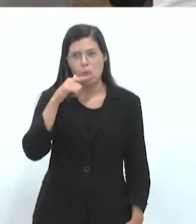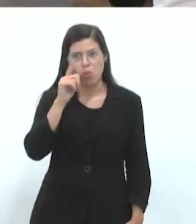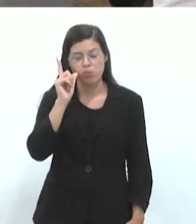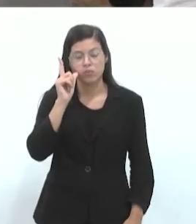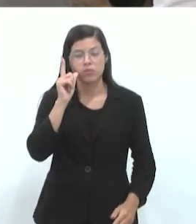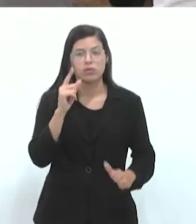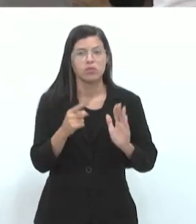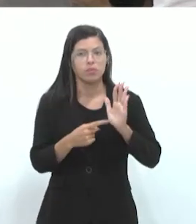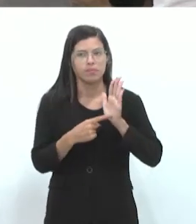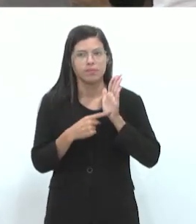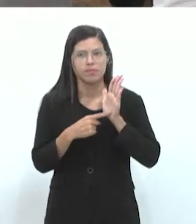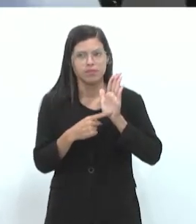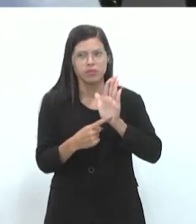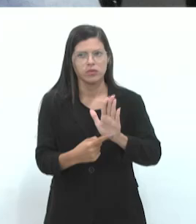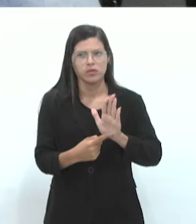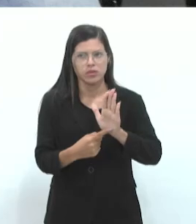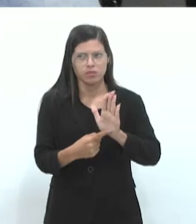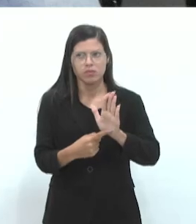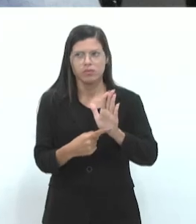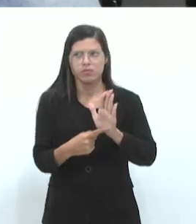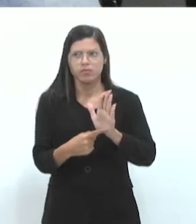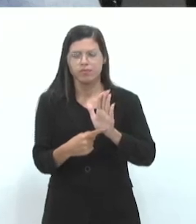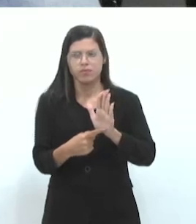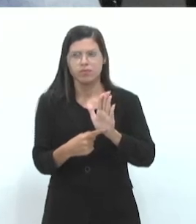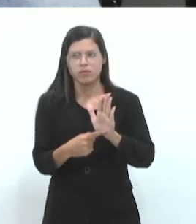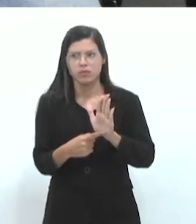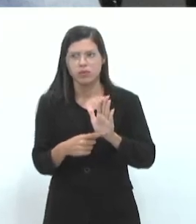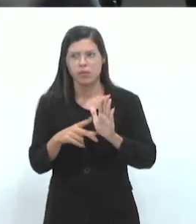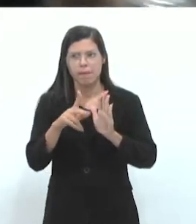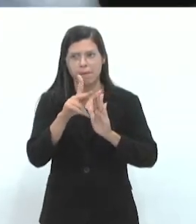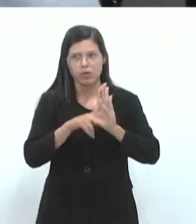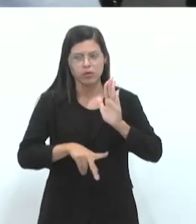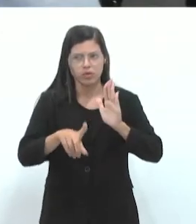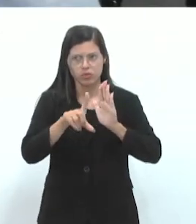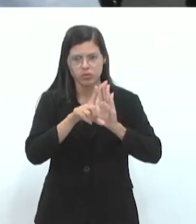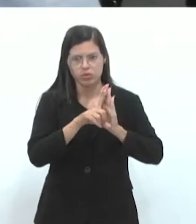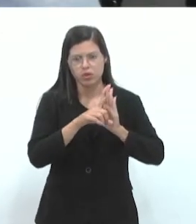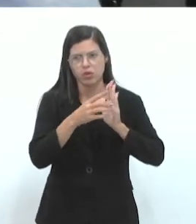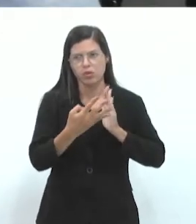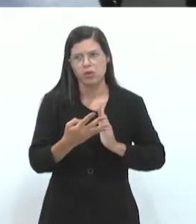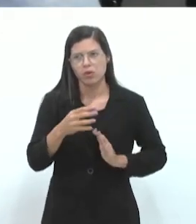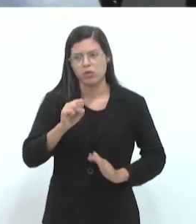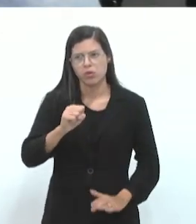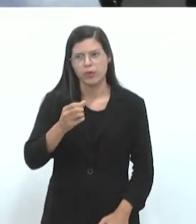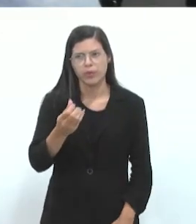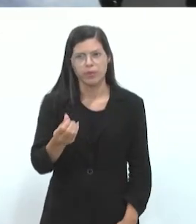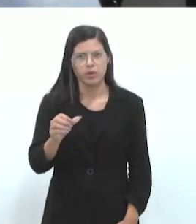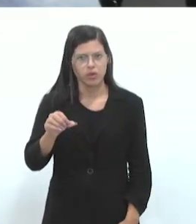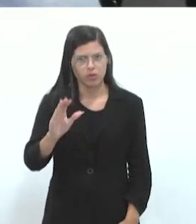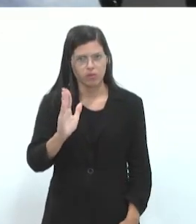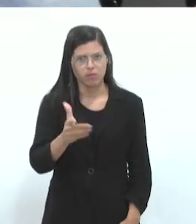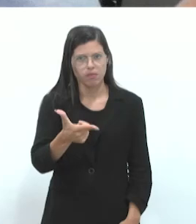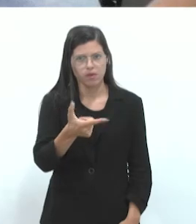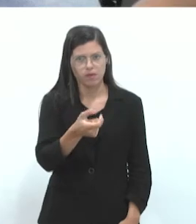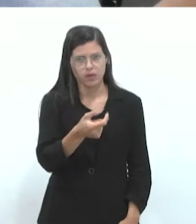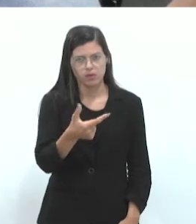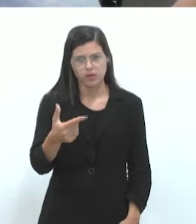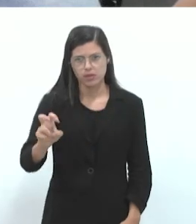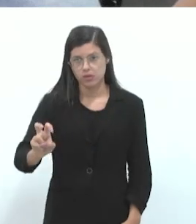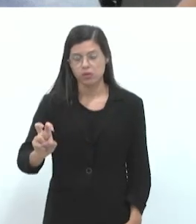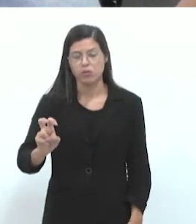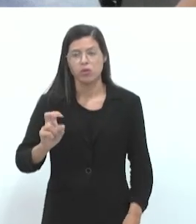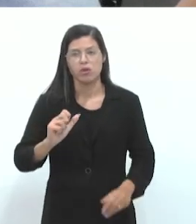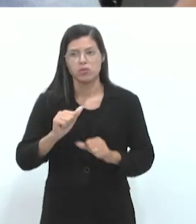está devidamente numerado, o PL 4869 de 25,